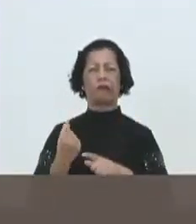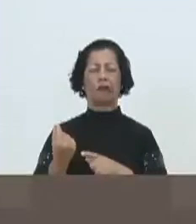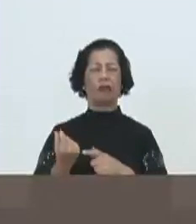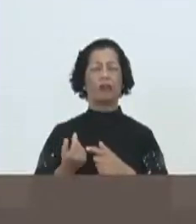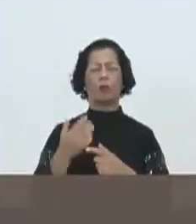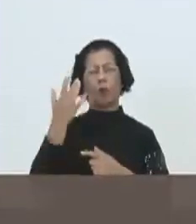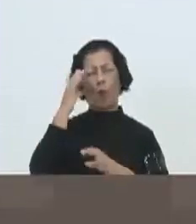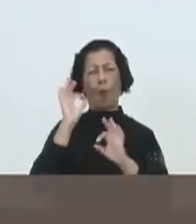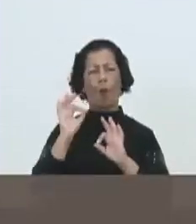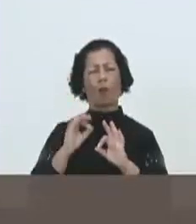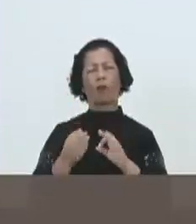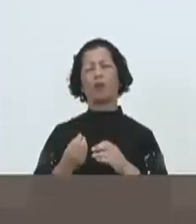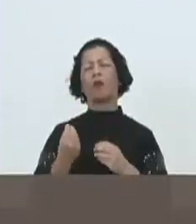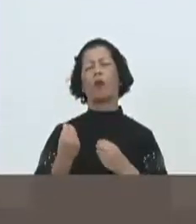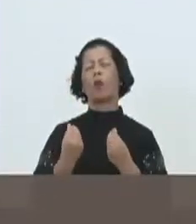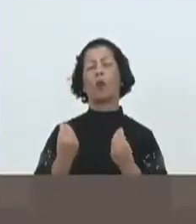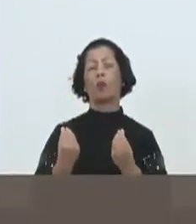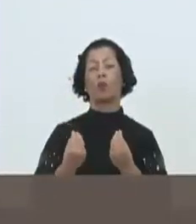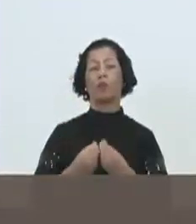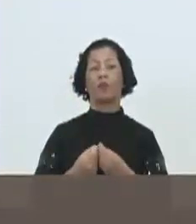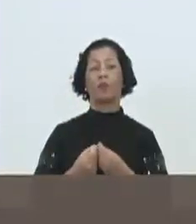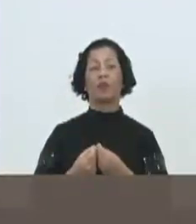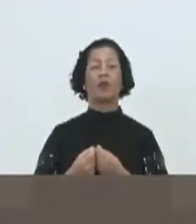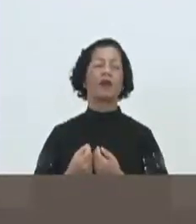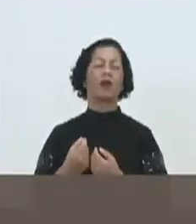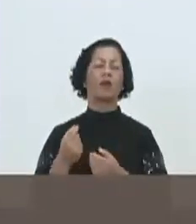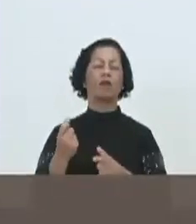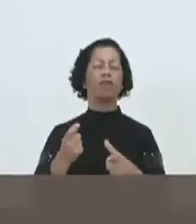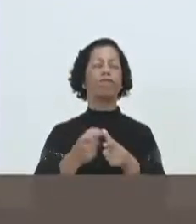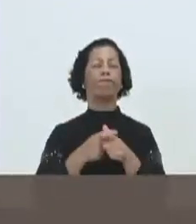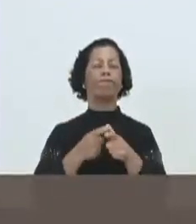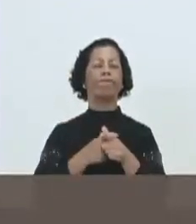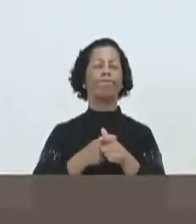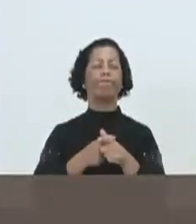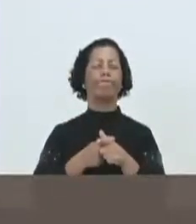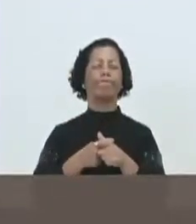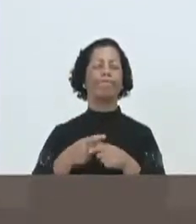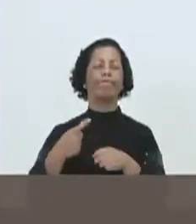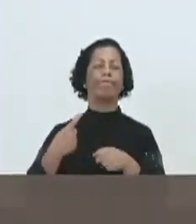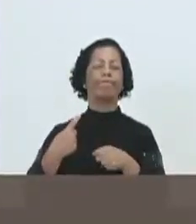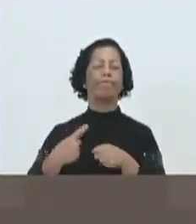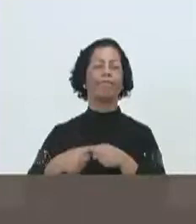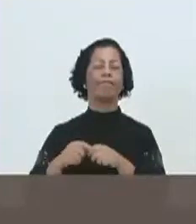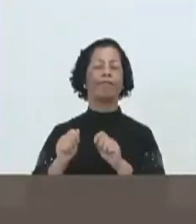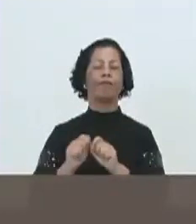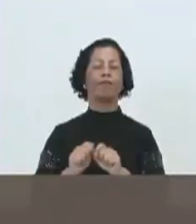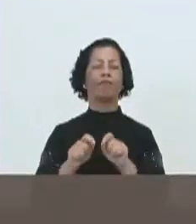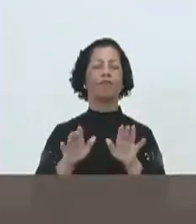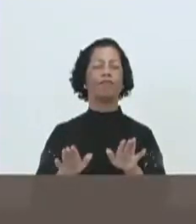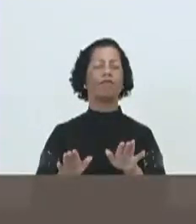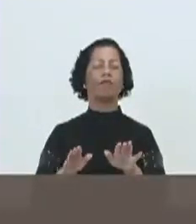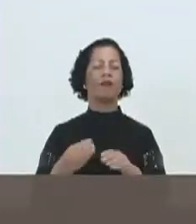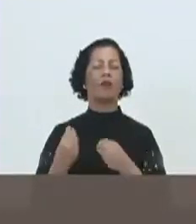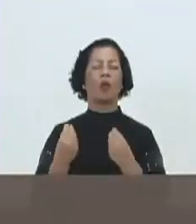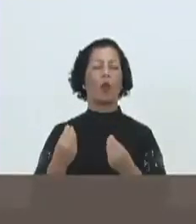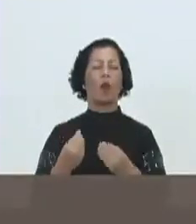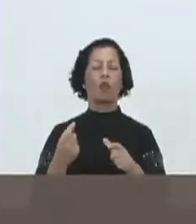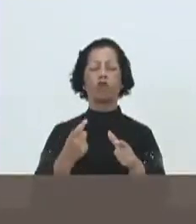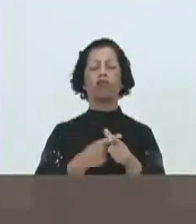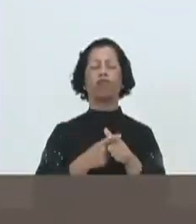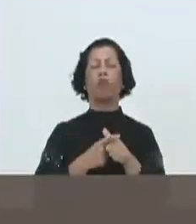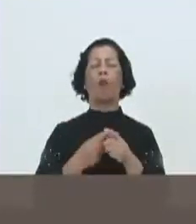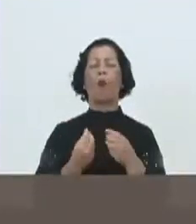aqui de modo geral hoje qual que é o valor da dívida do município seria essa pensando mais nesse apreçamento